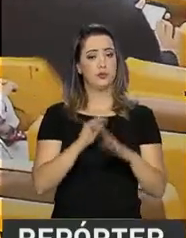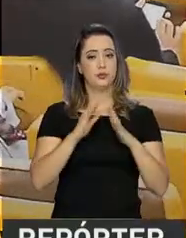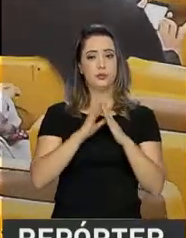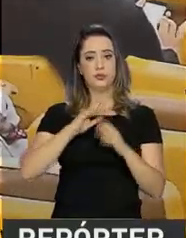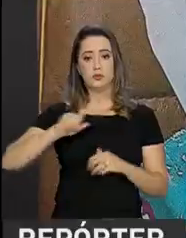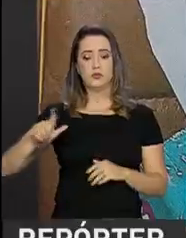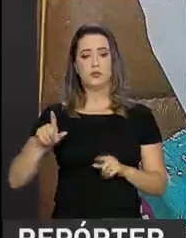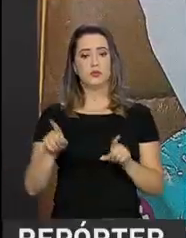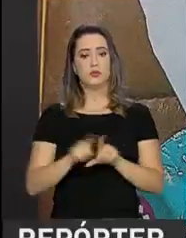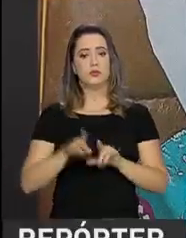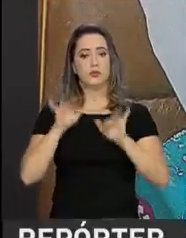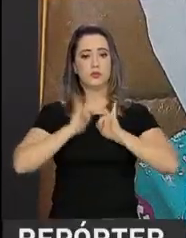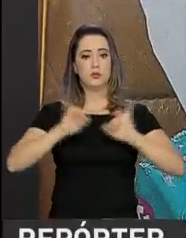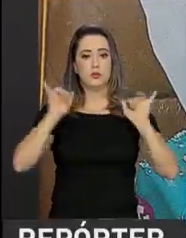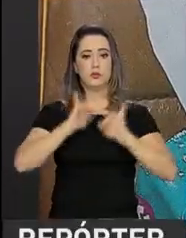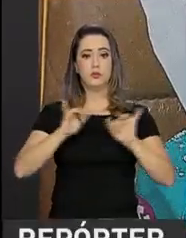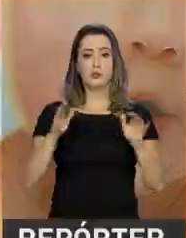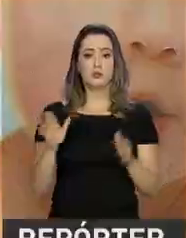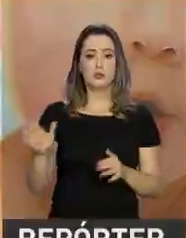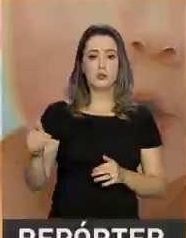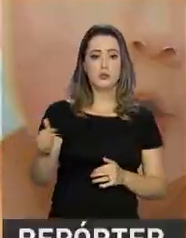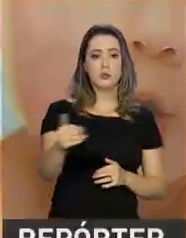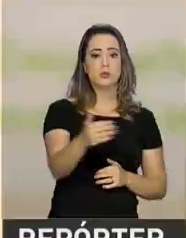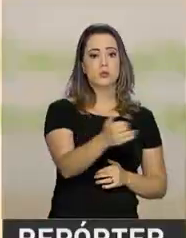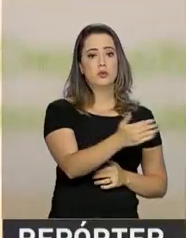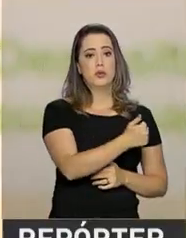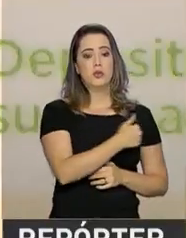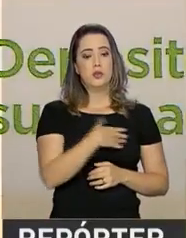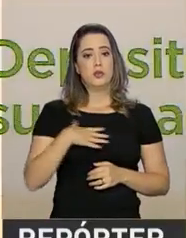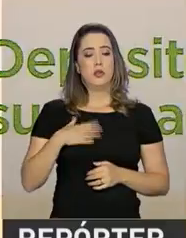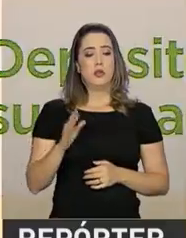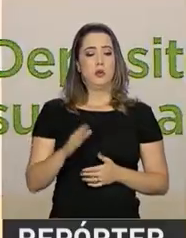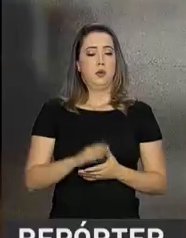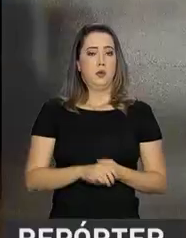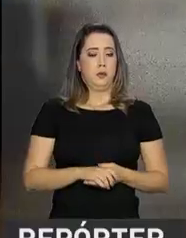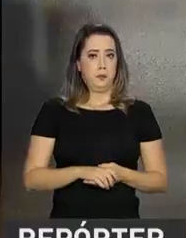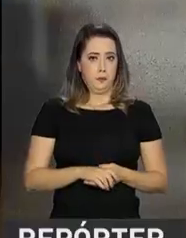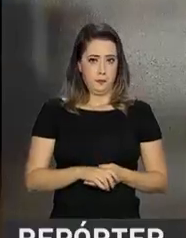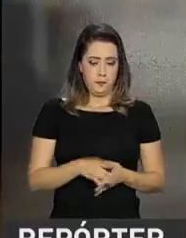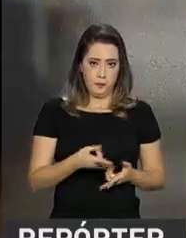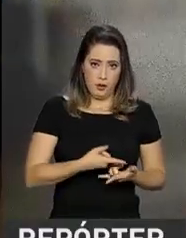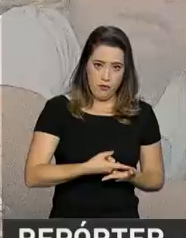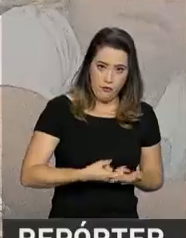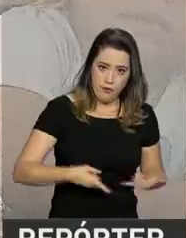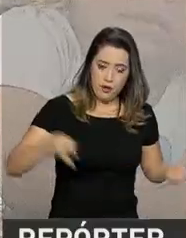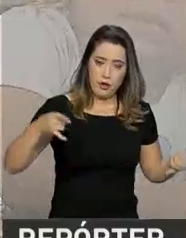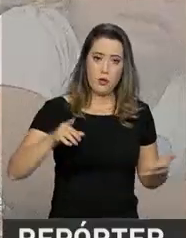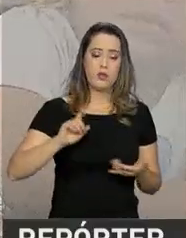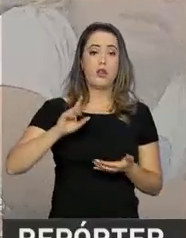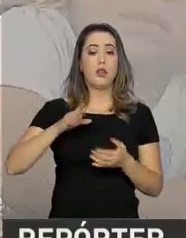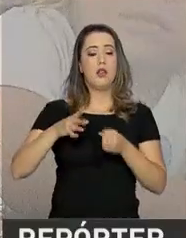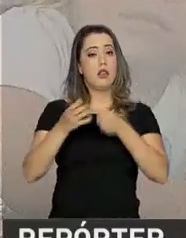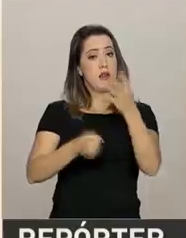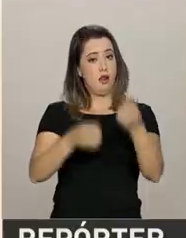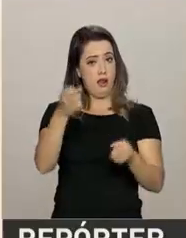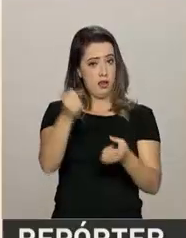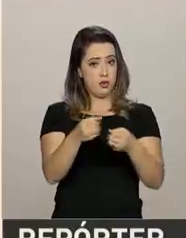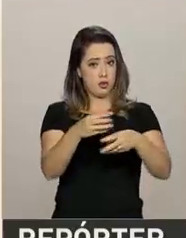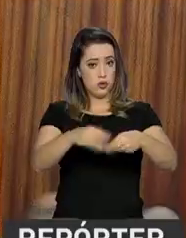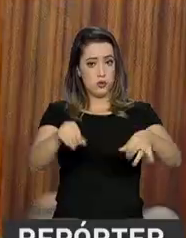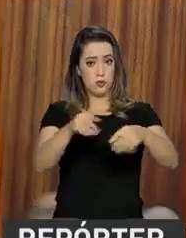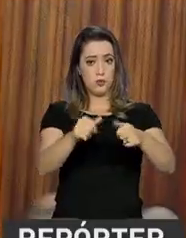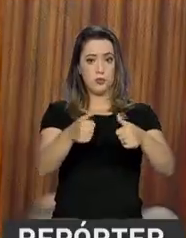lançou também uma campanha para arrecadar fraldas e leite em pó para crianças venezuelanas que estão em abrigos em